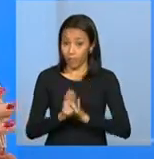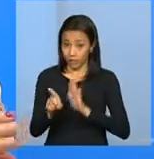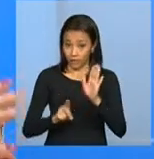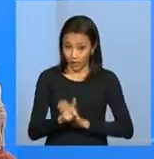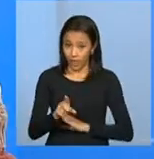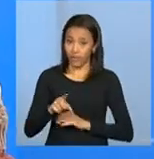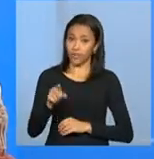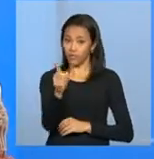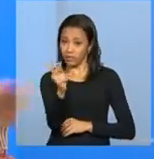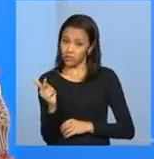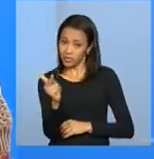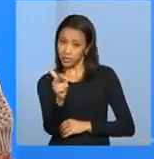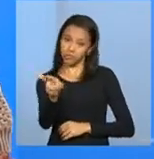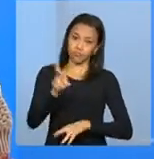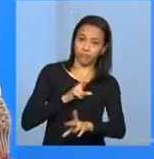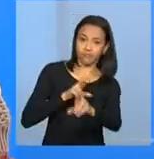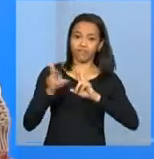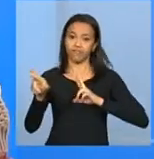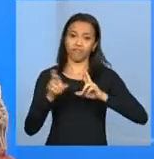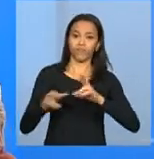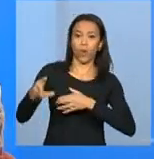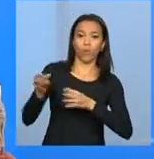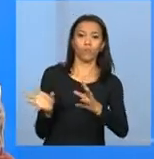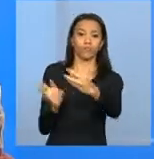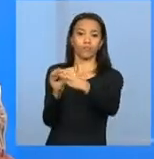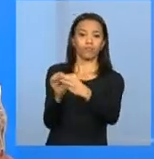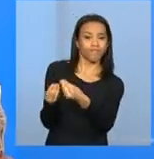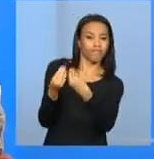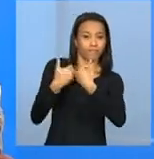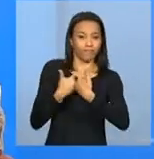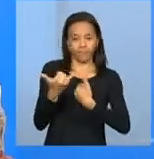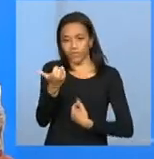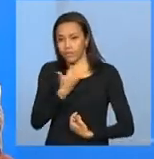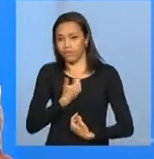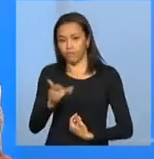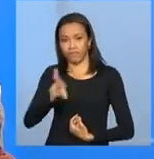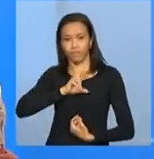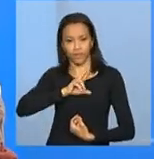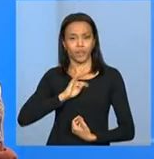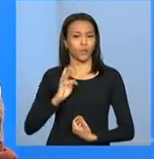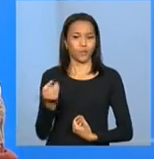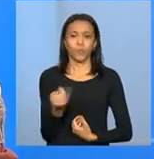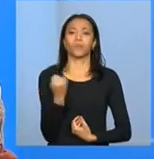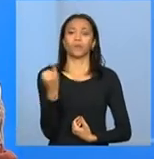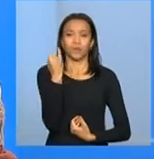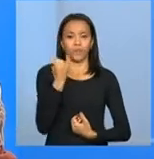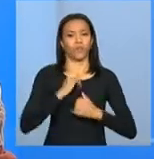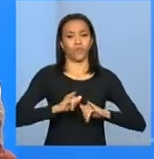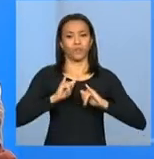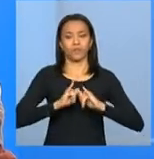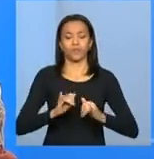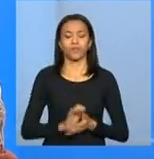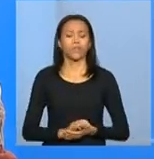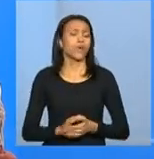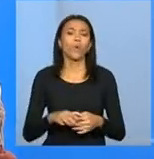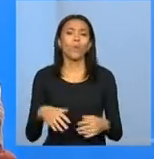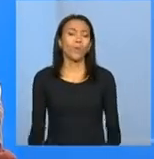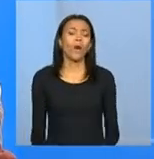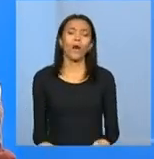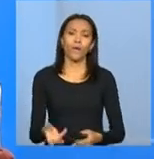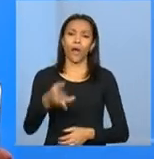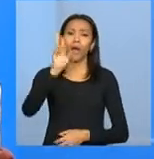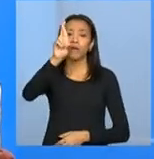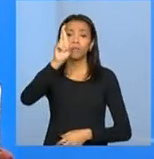vão se dividindo, vão respondendo ou vão se completando para a gente, toda a informação ela é válida. Qual que é o papel do Estado no